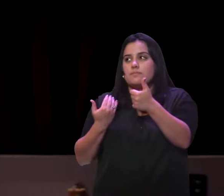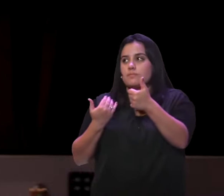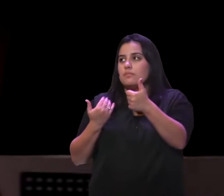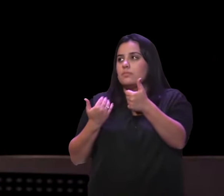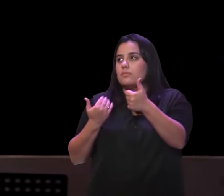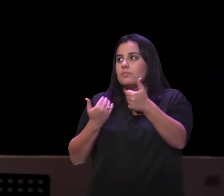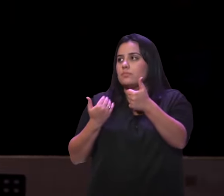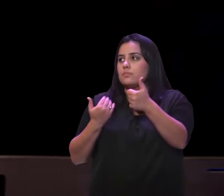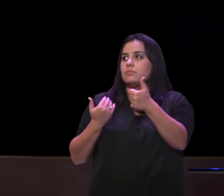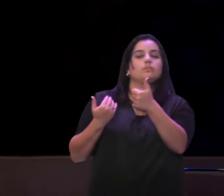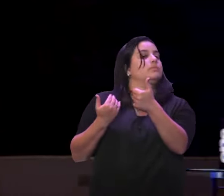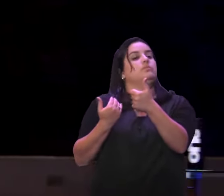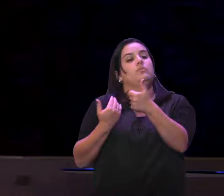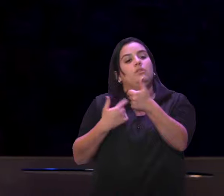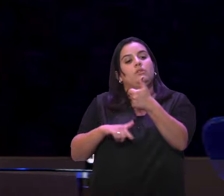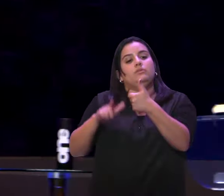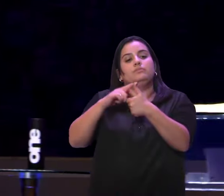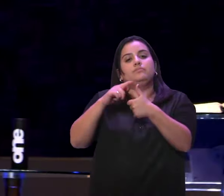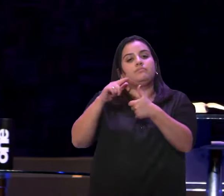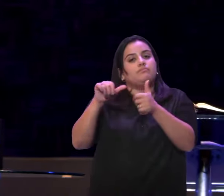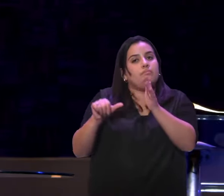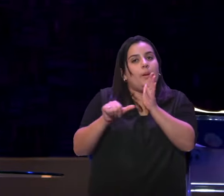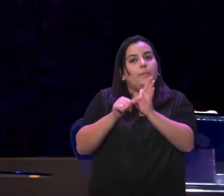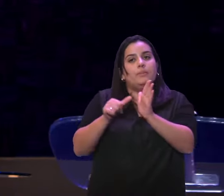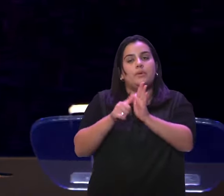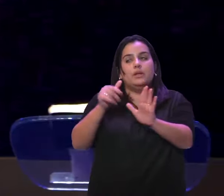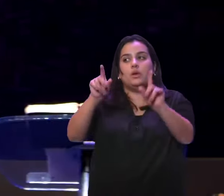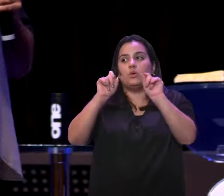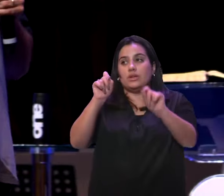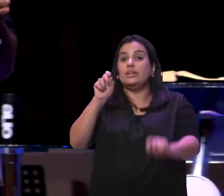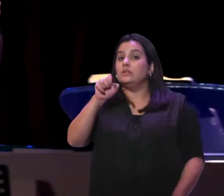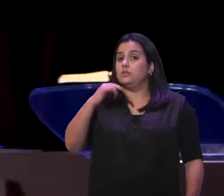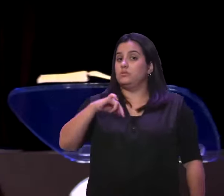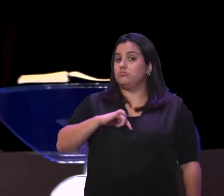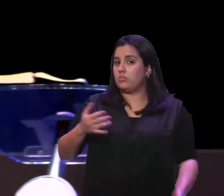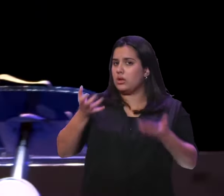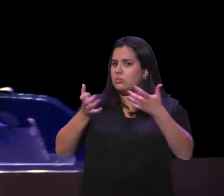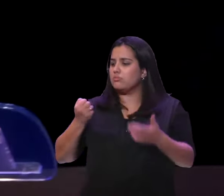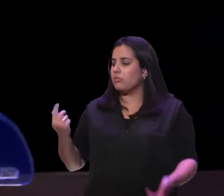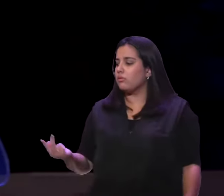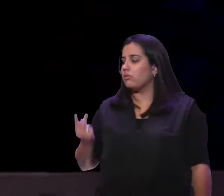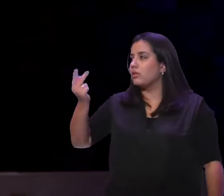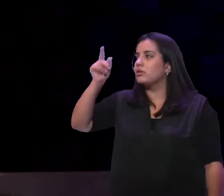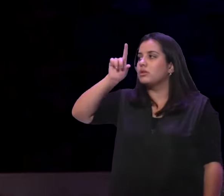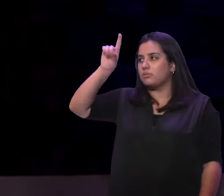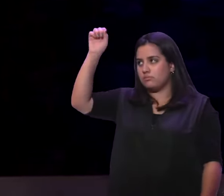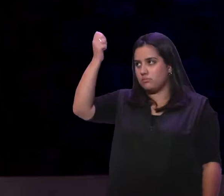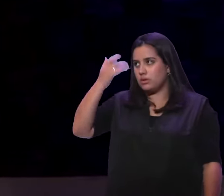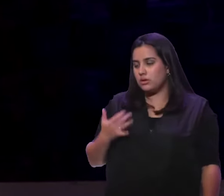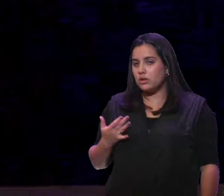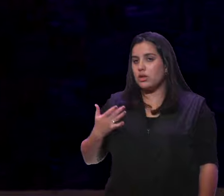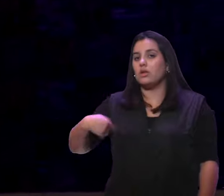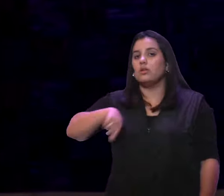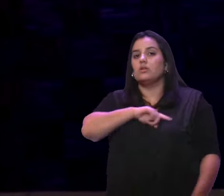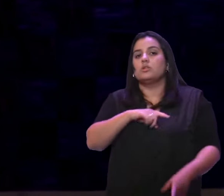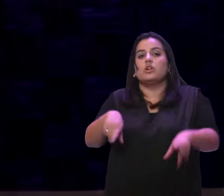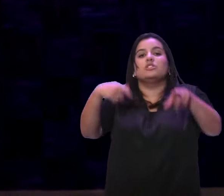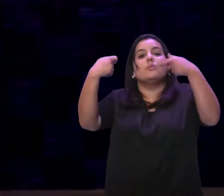E aqui está a primeira lição para nós, se nós queremos valorizar a presença de Deus. Nós devemos